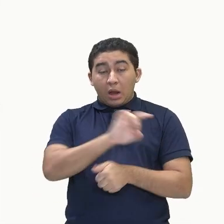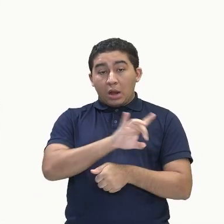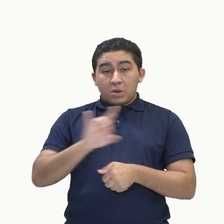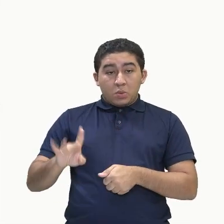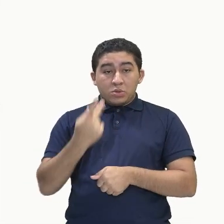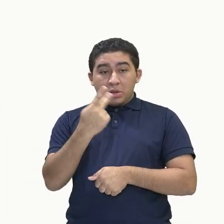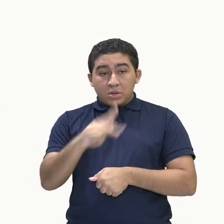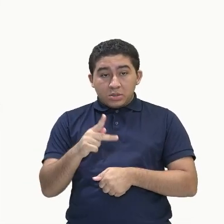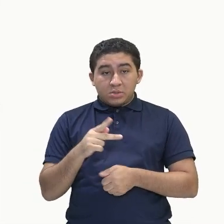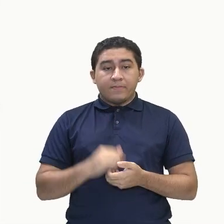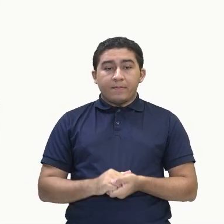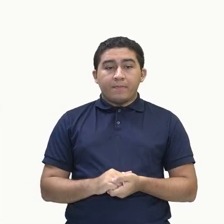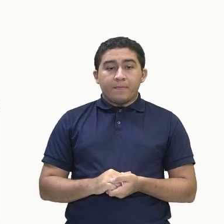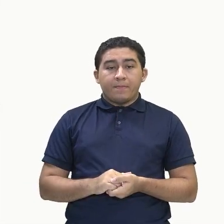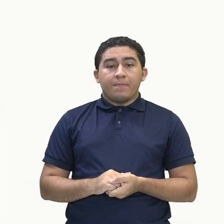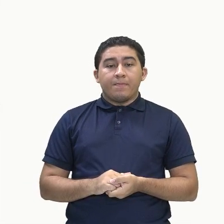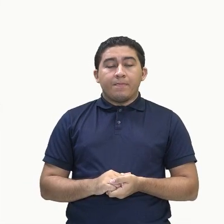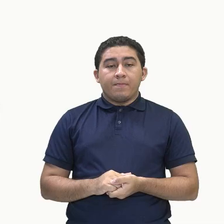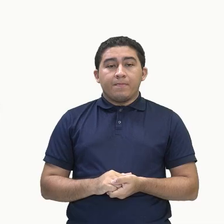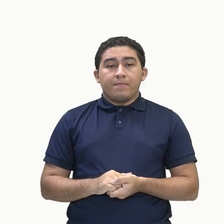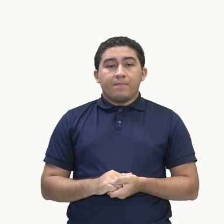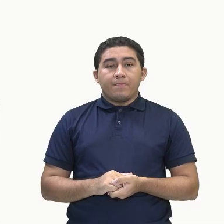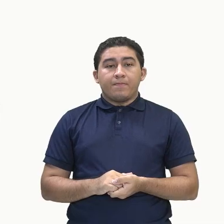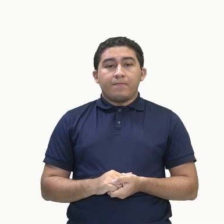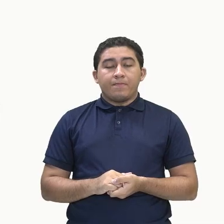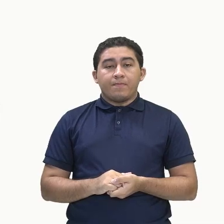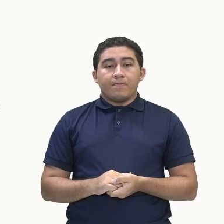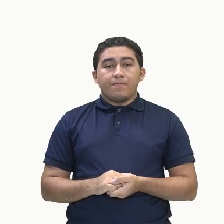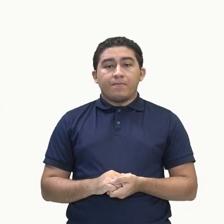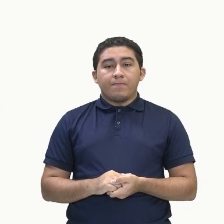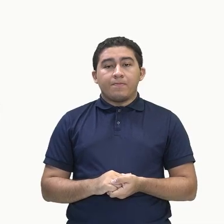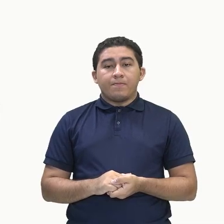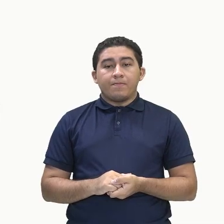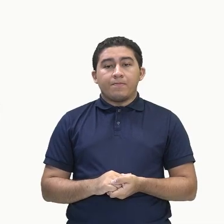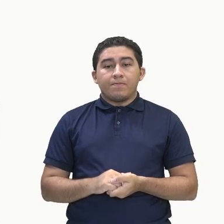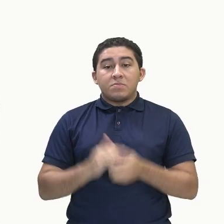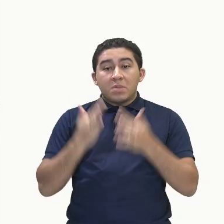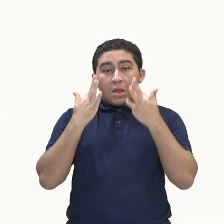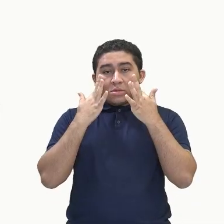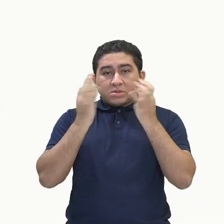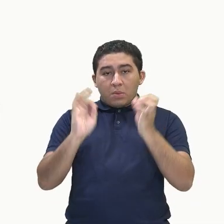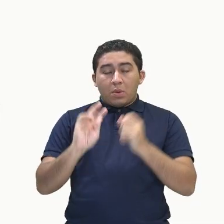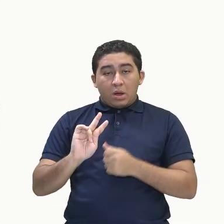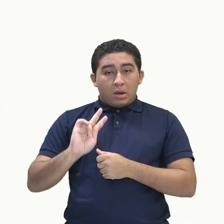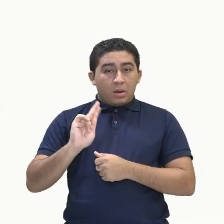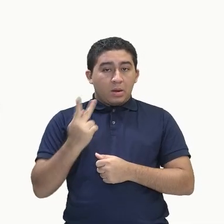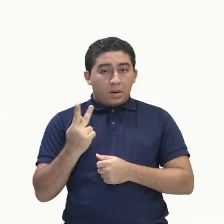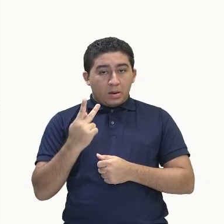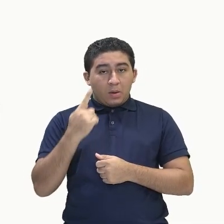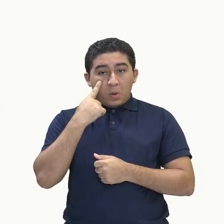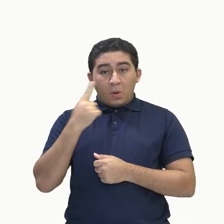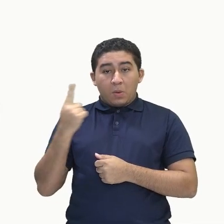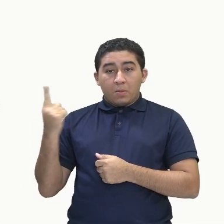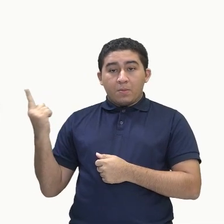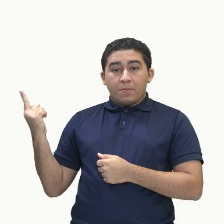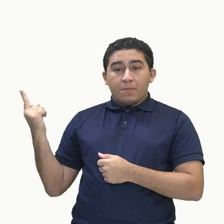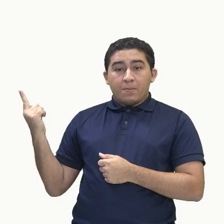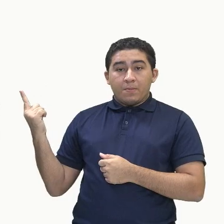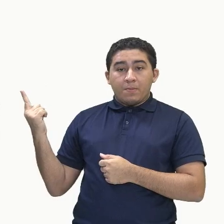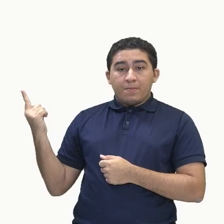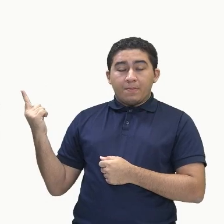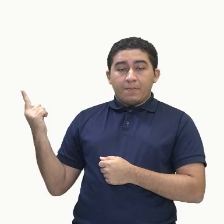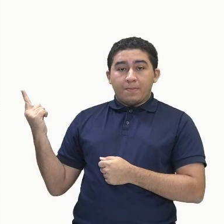né? Vamos ver aqui do ponto H, olha, tá aqui na Oceania, ó. Então, aqui eu tenho o